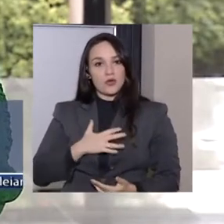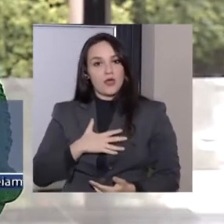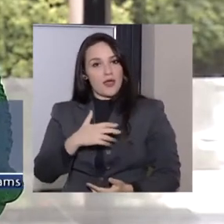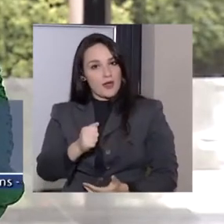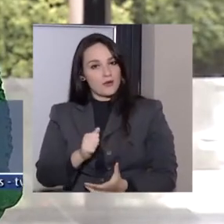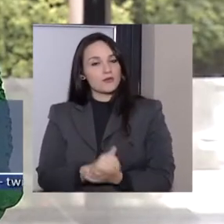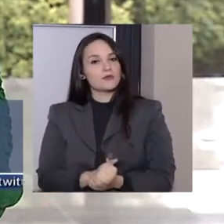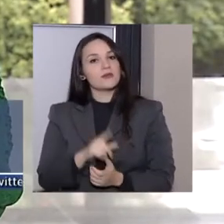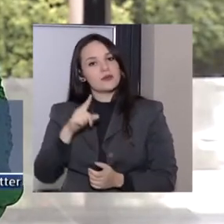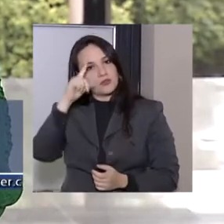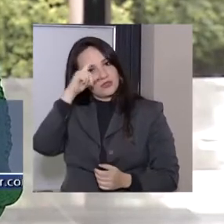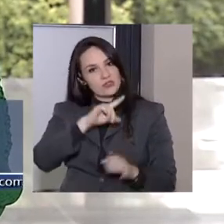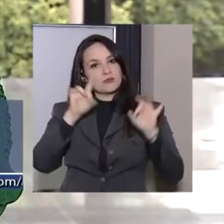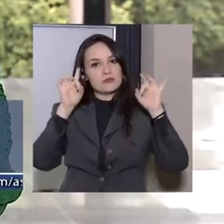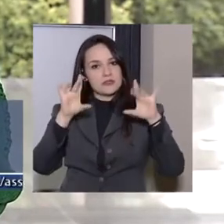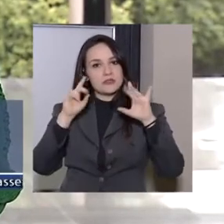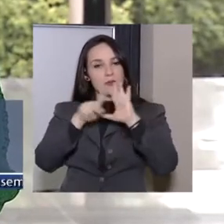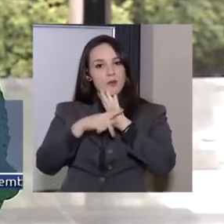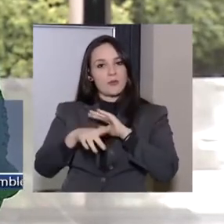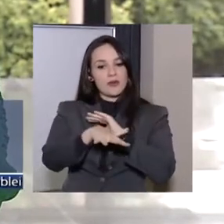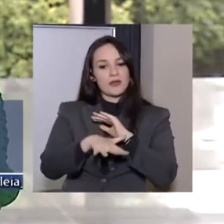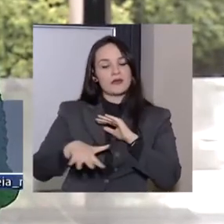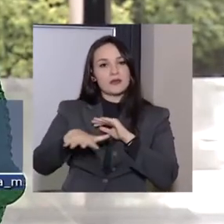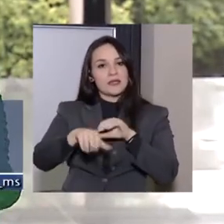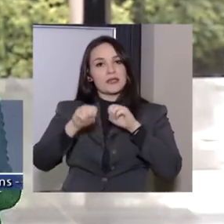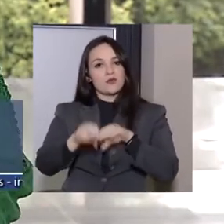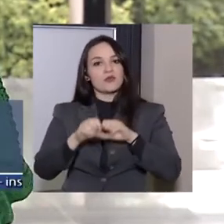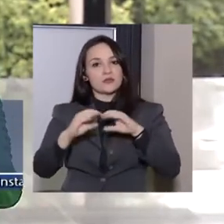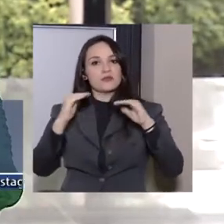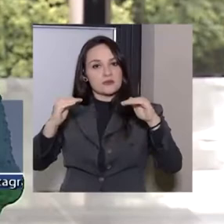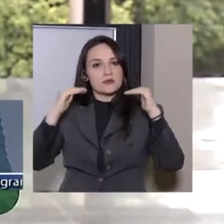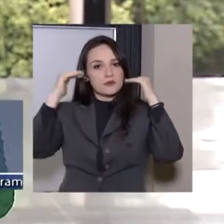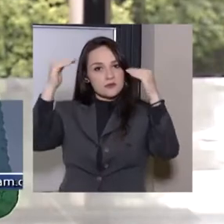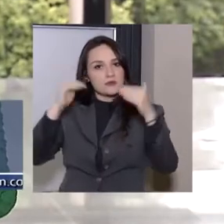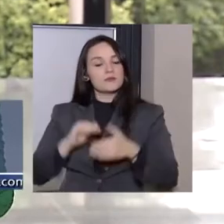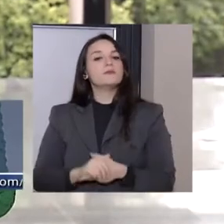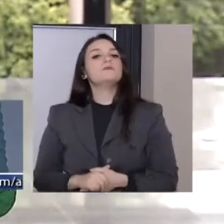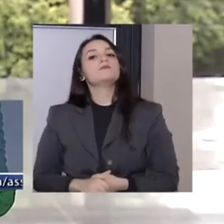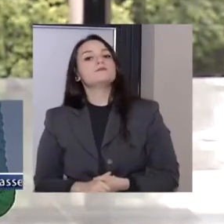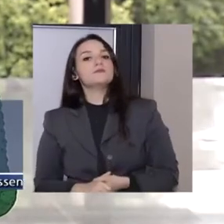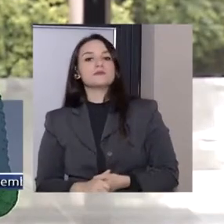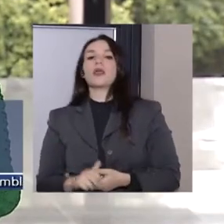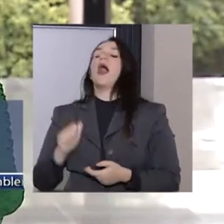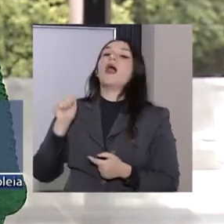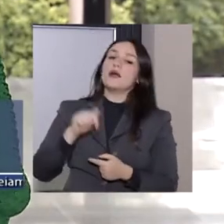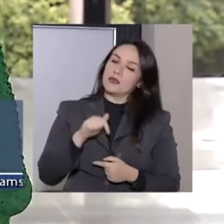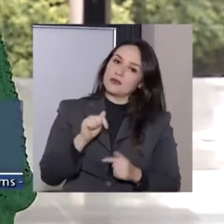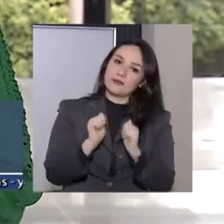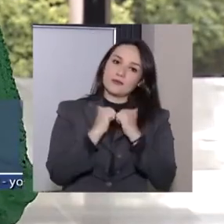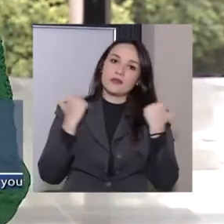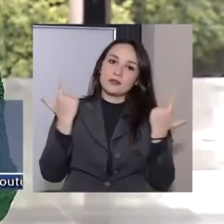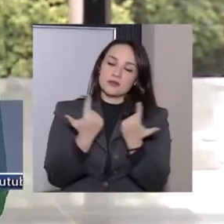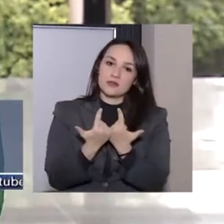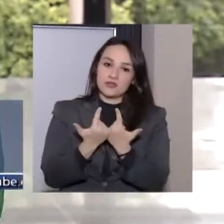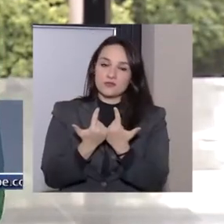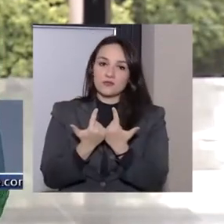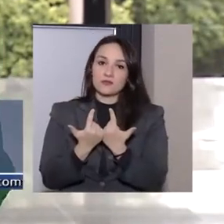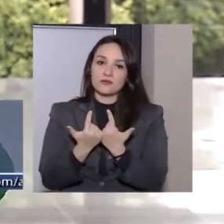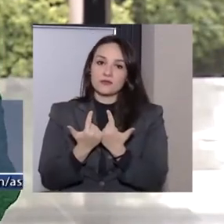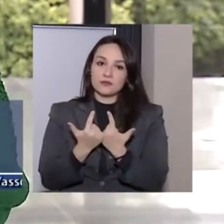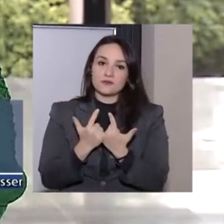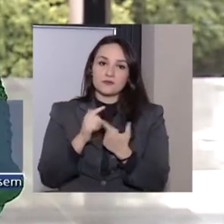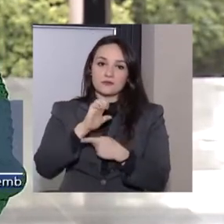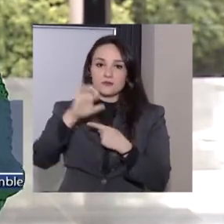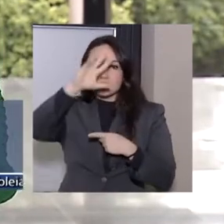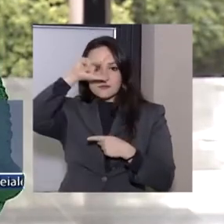agosto, é o Dia da Educação. E, por conta disso, a Assembleia Legislativa de Mato Grosso do Sul, logo mais,